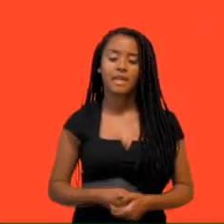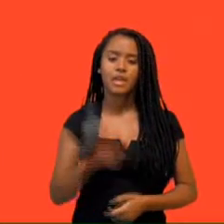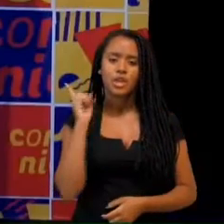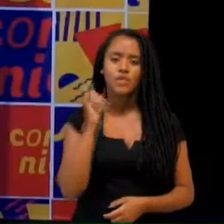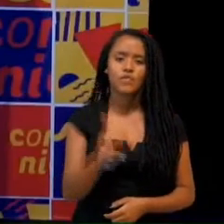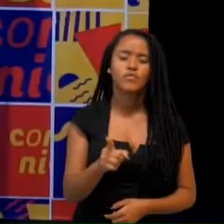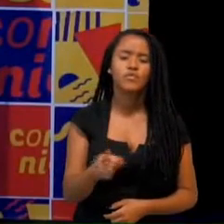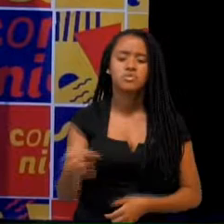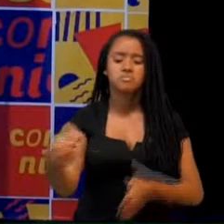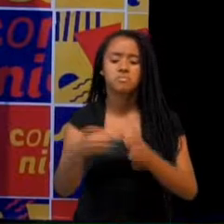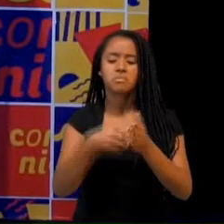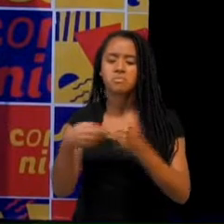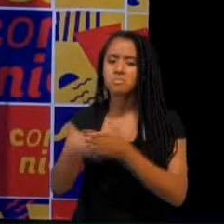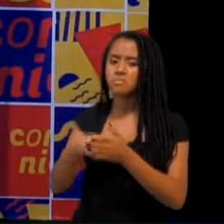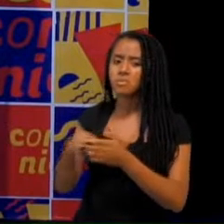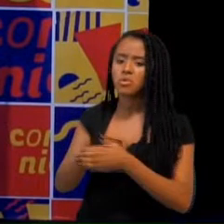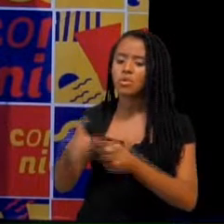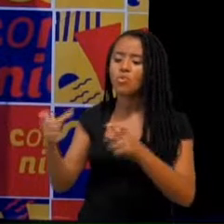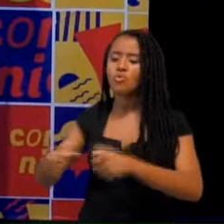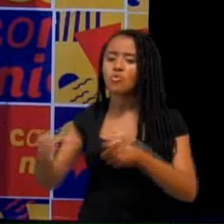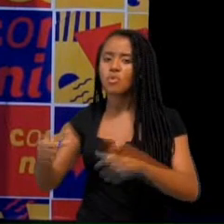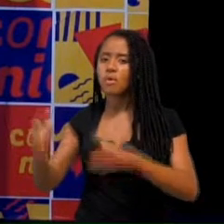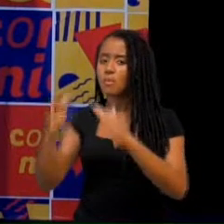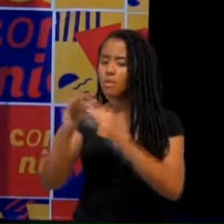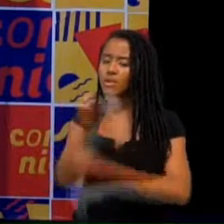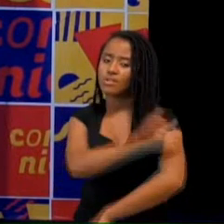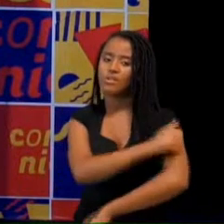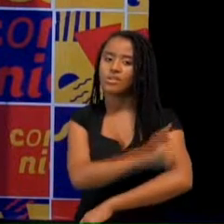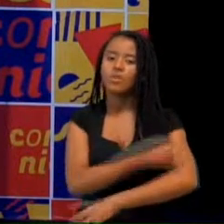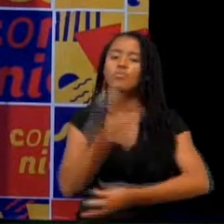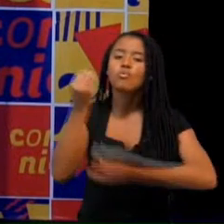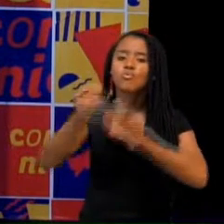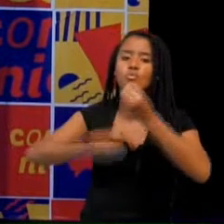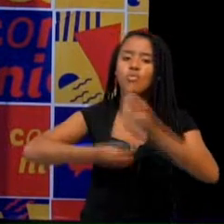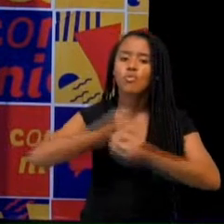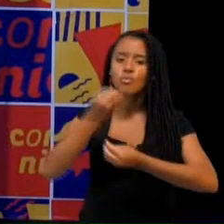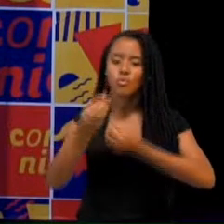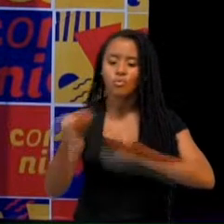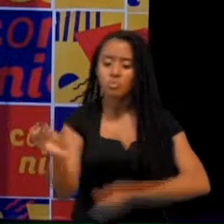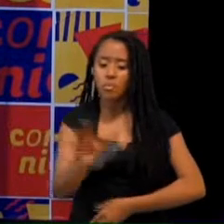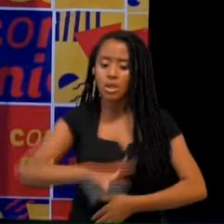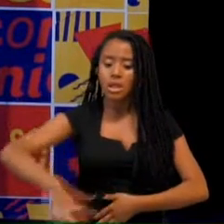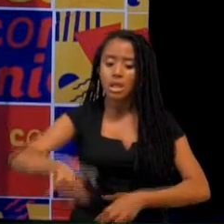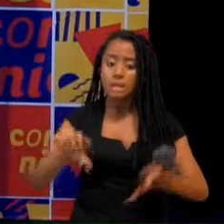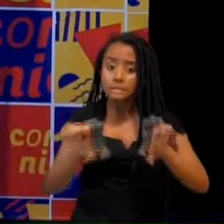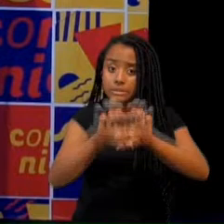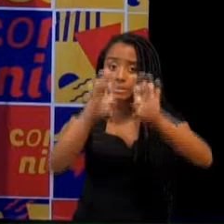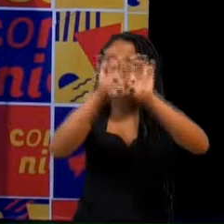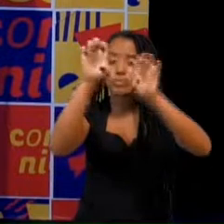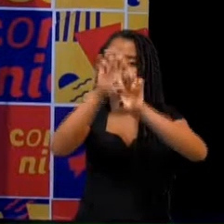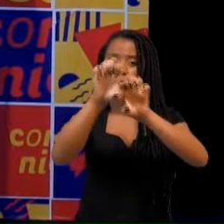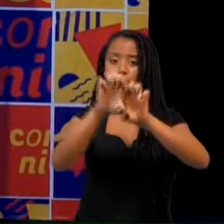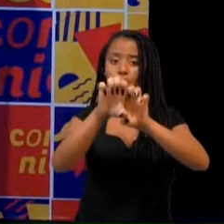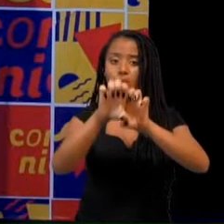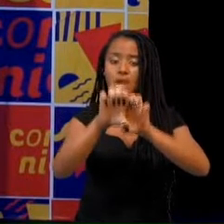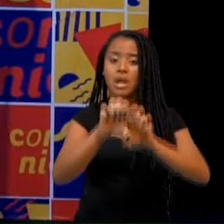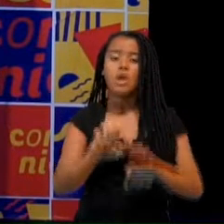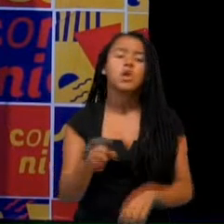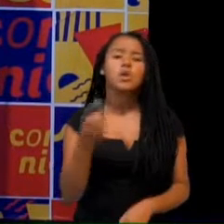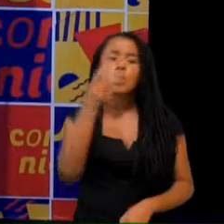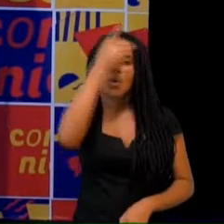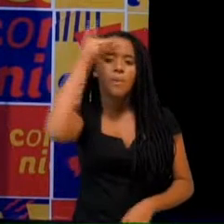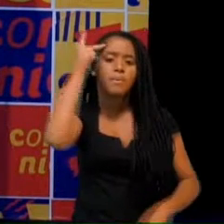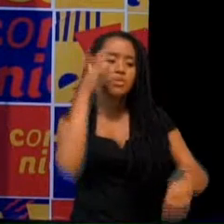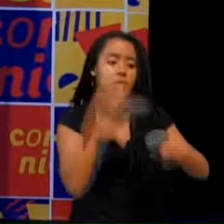E você já se perguntou onde fica a morad dantil da UFO Como que é o espaço físico a estrutura e quem que faz uso